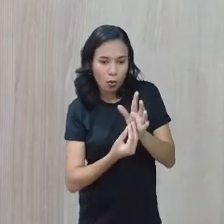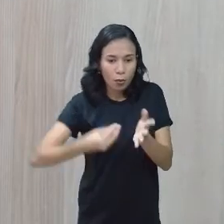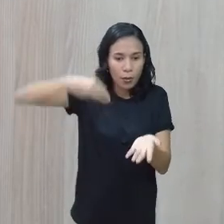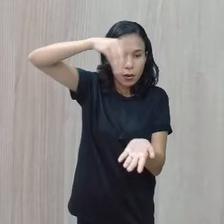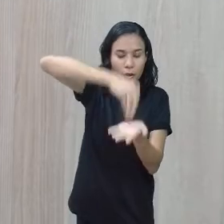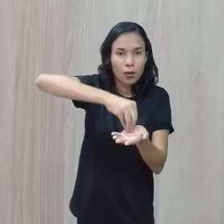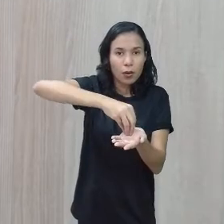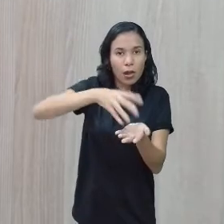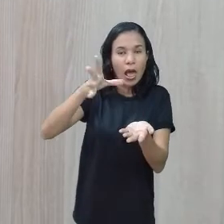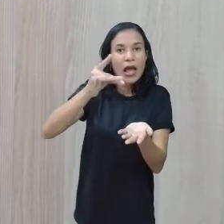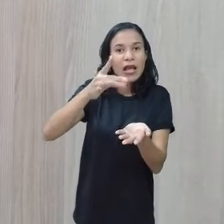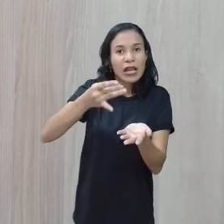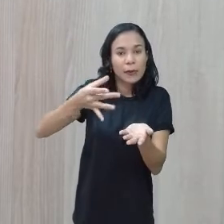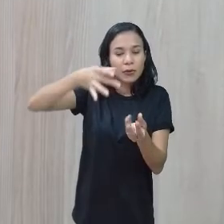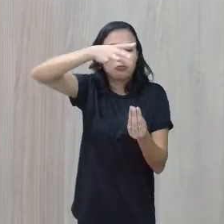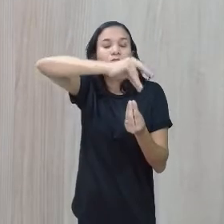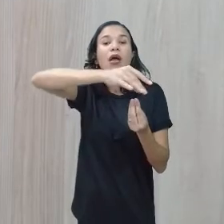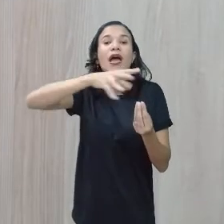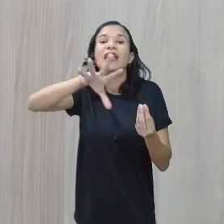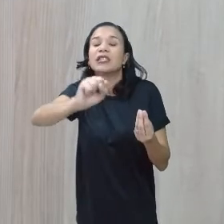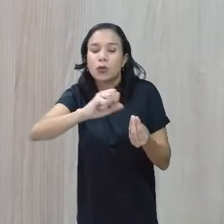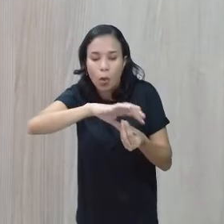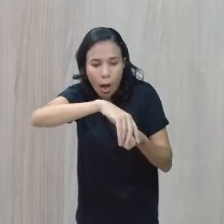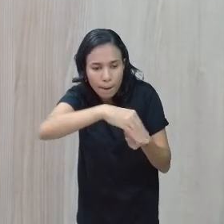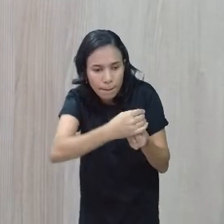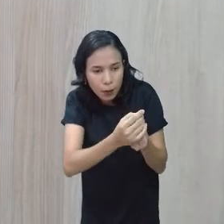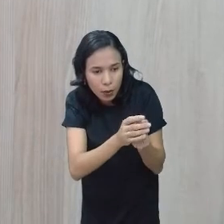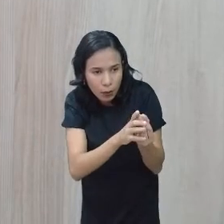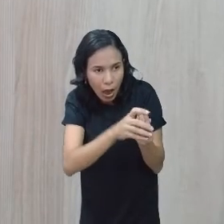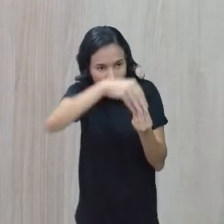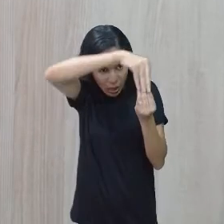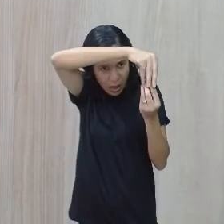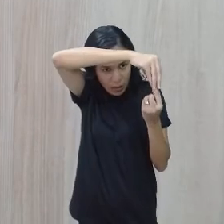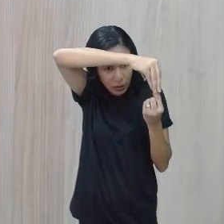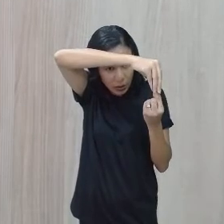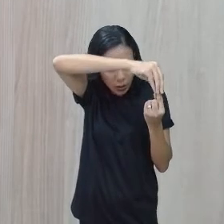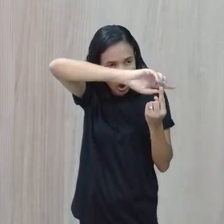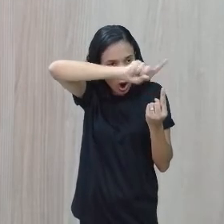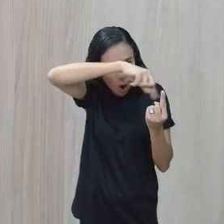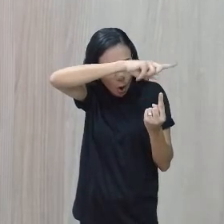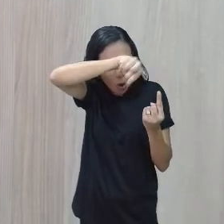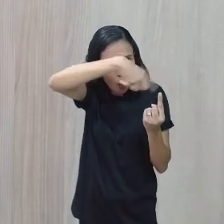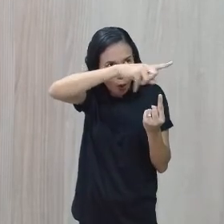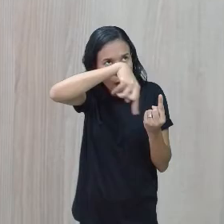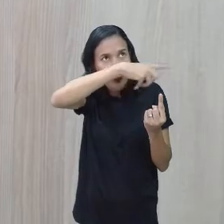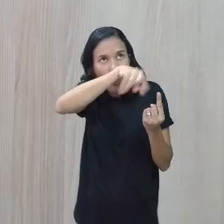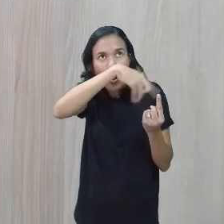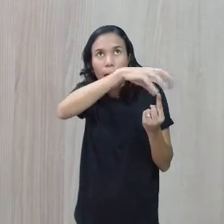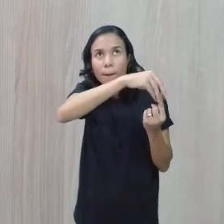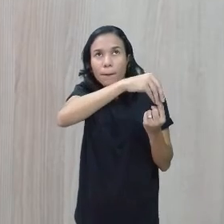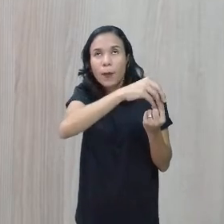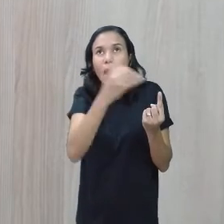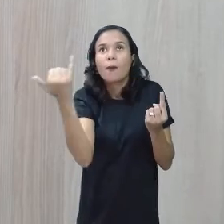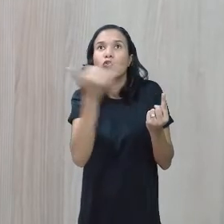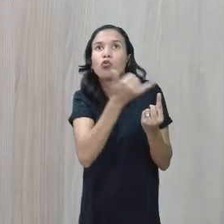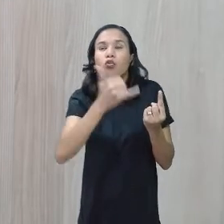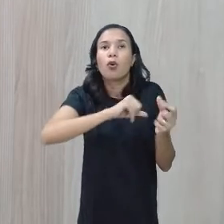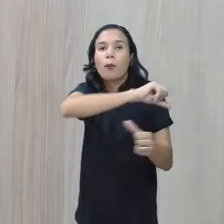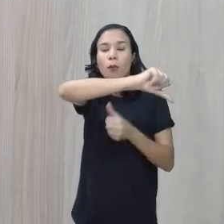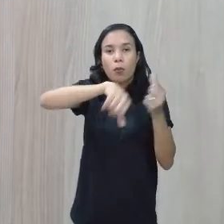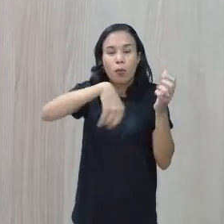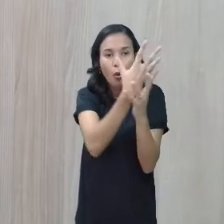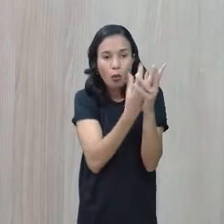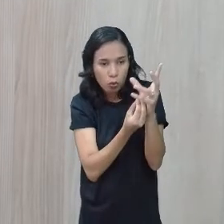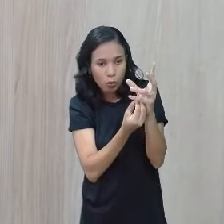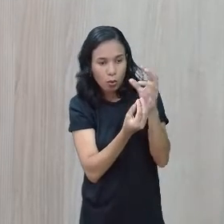pegou um clipe, botou o clipe aqui, segura aqui, João, tá vendo? Ó? Aqui em cima é a hélice. A hélice roda e vai levar energia para essa bolinha aqui embaixo que